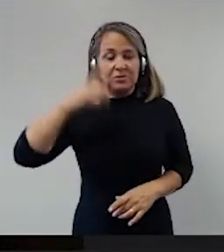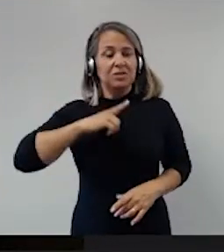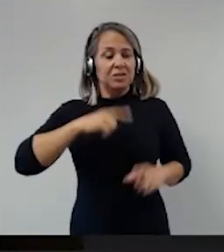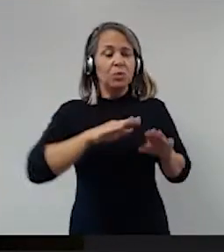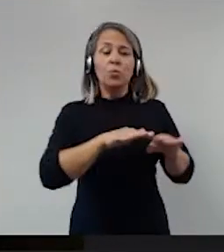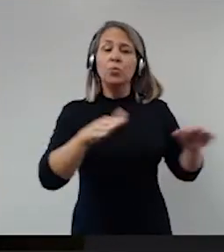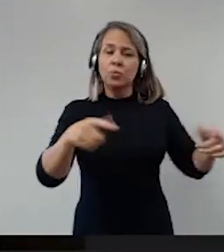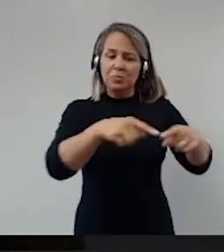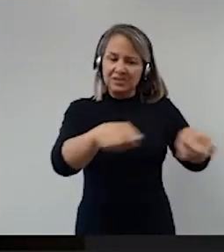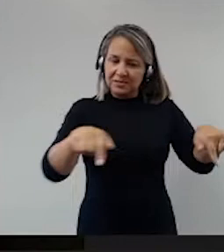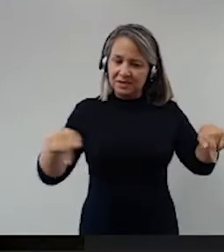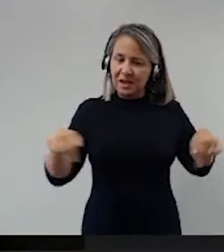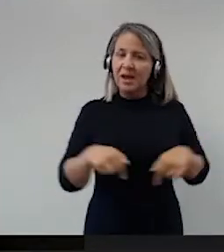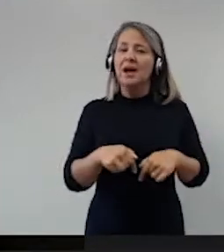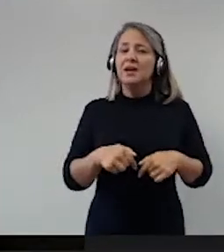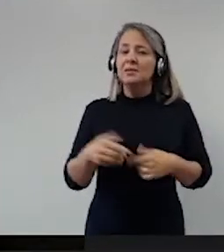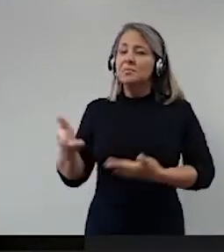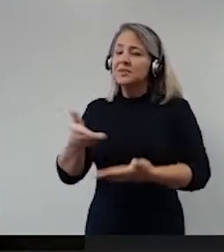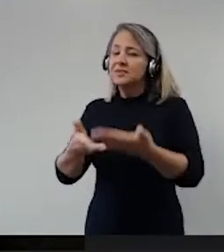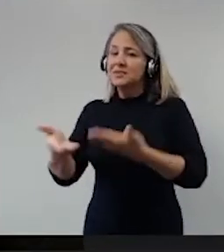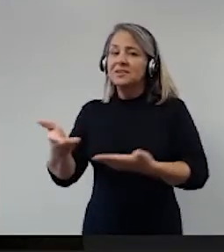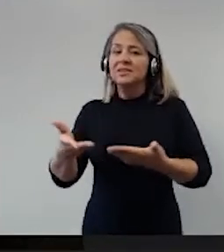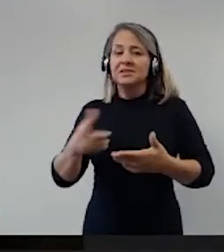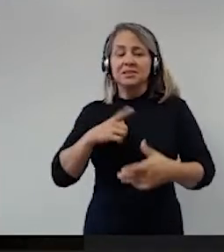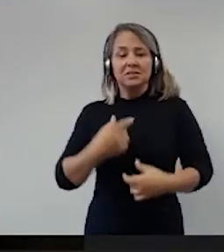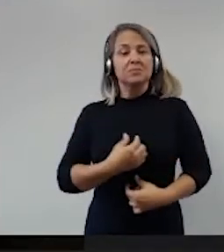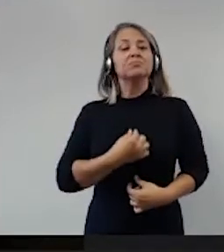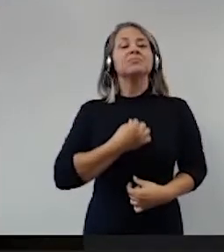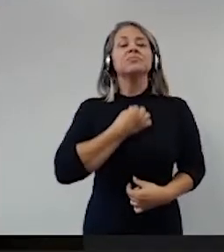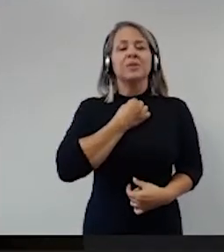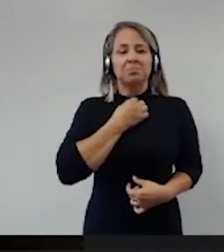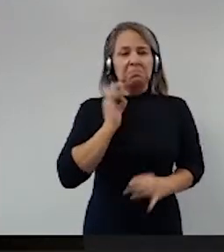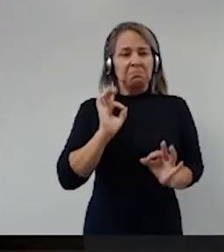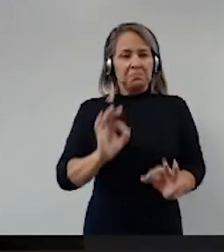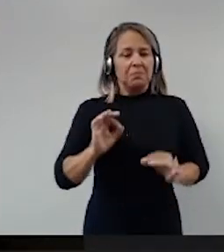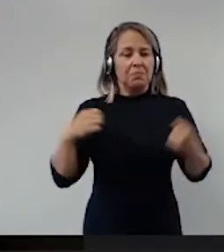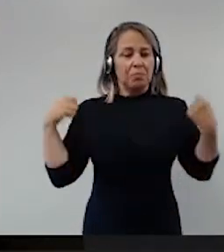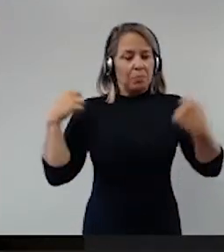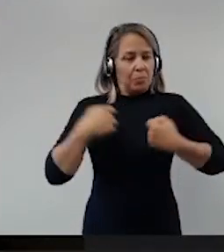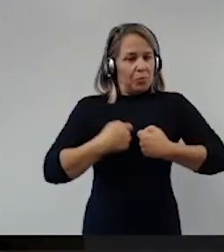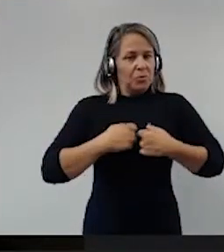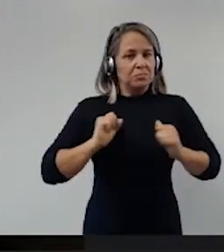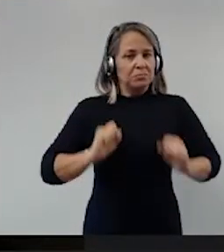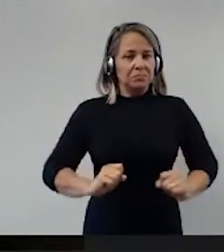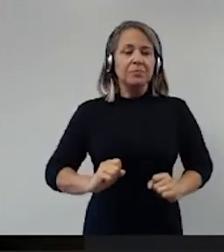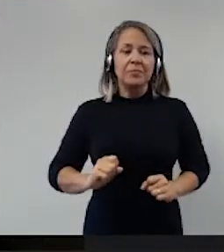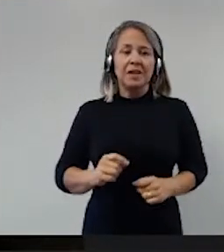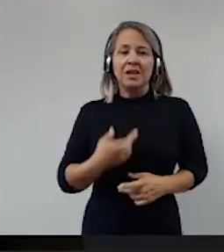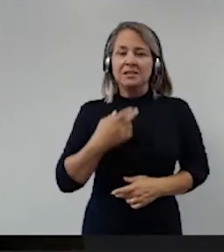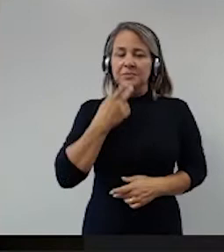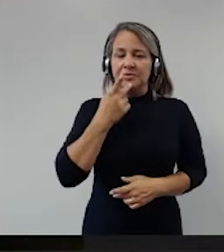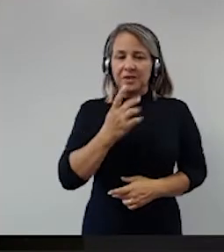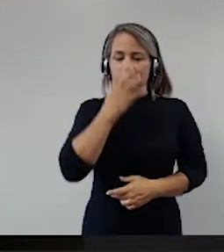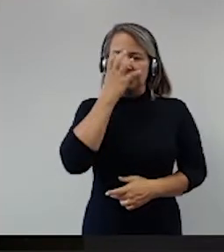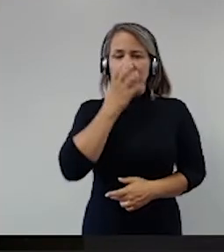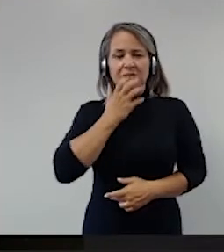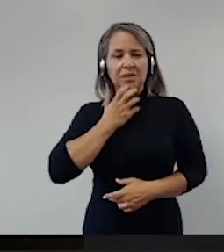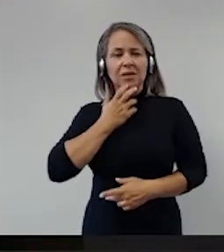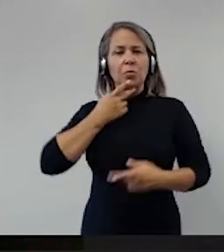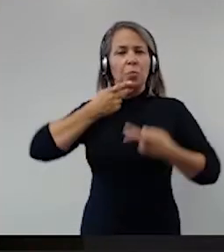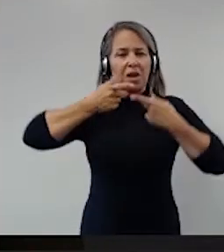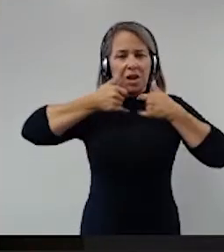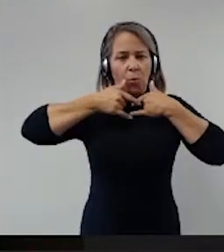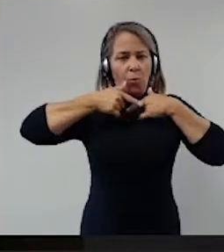escritório para atender e sempre anda bem vestido, ou então que sempre fala com uma linguagem um pouco